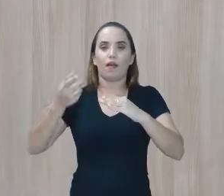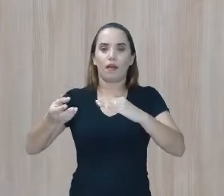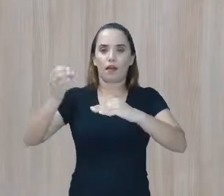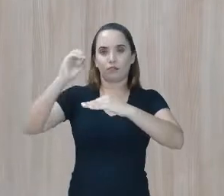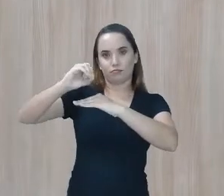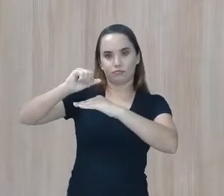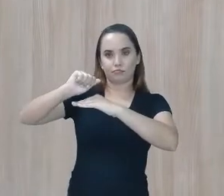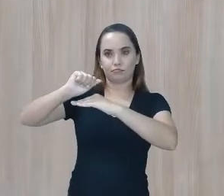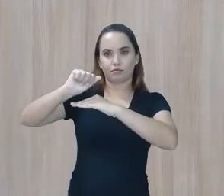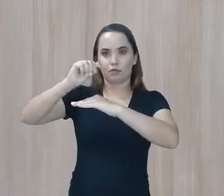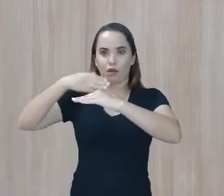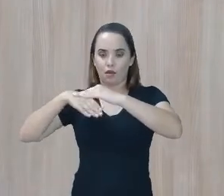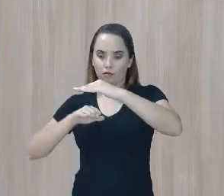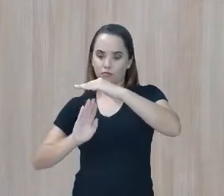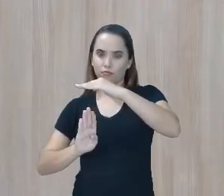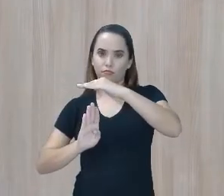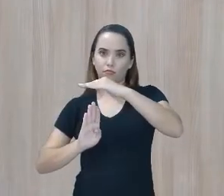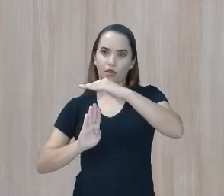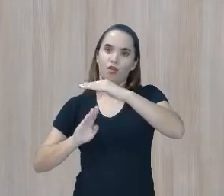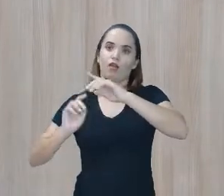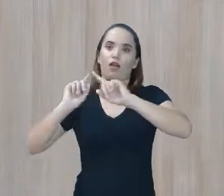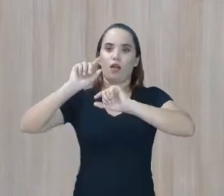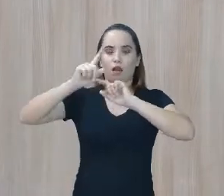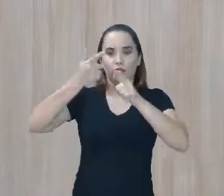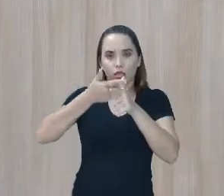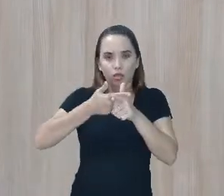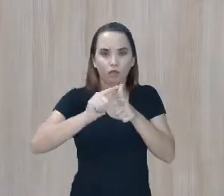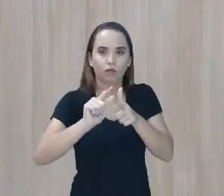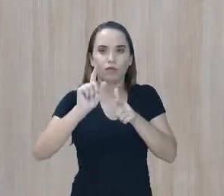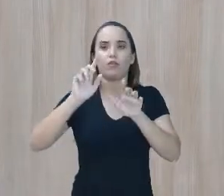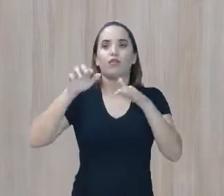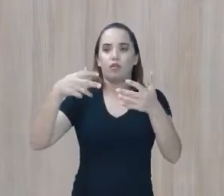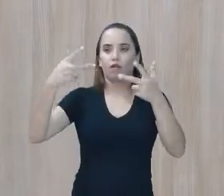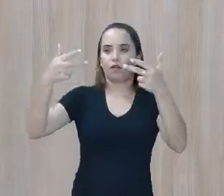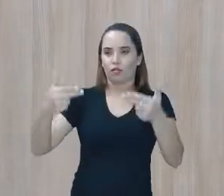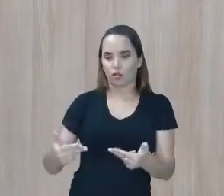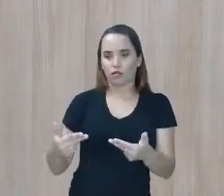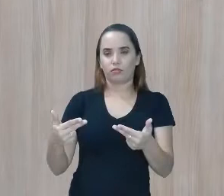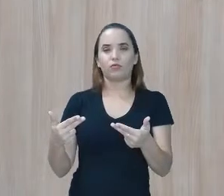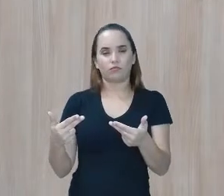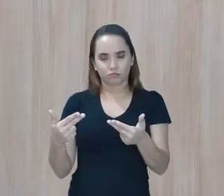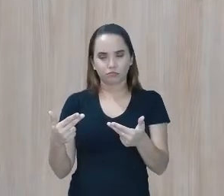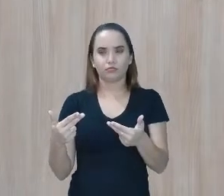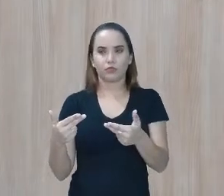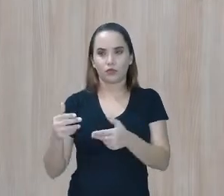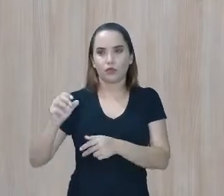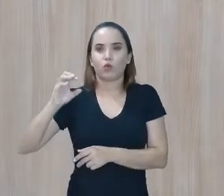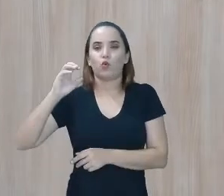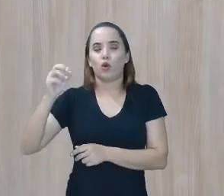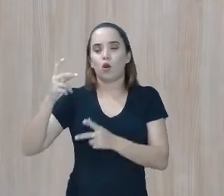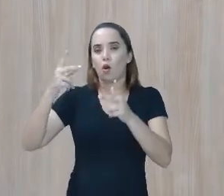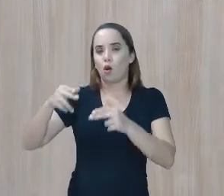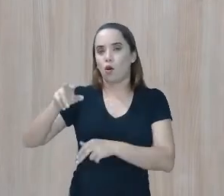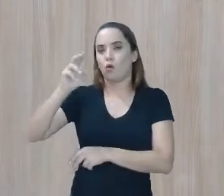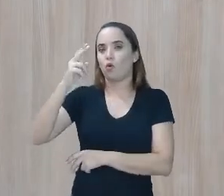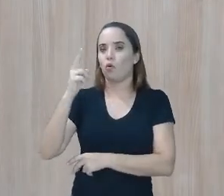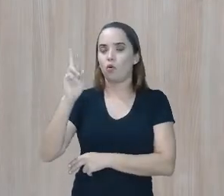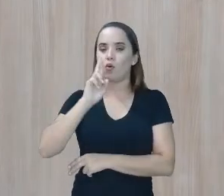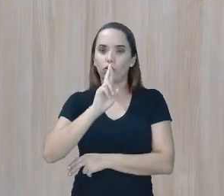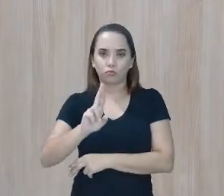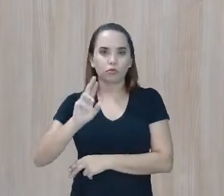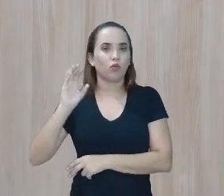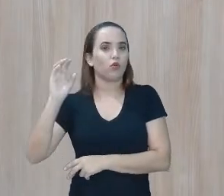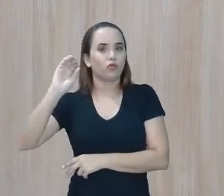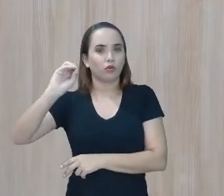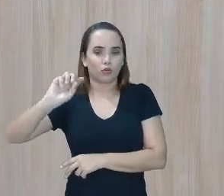de cima pelo número de baixo, aí você vai encontrar aquela fração na sua forma decimal, como mostra aqui